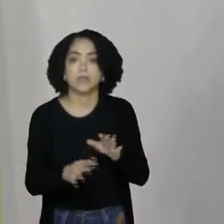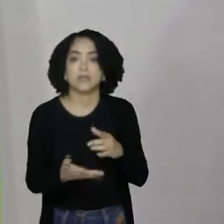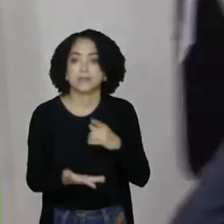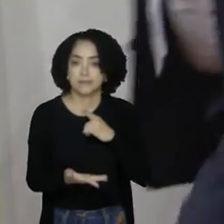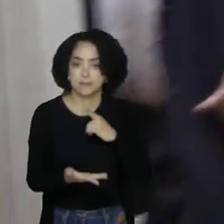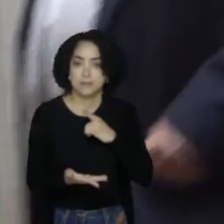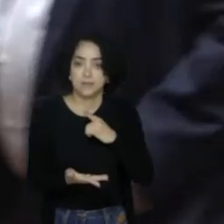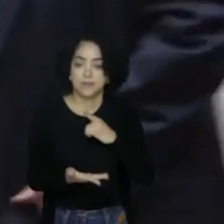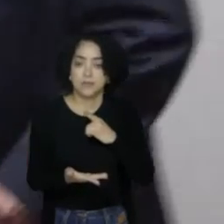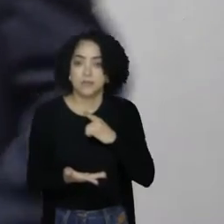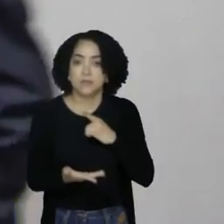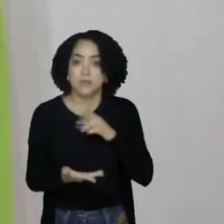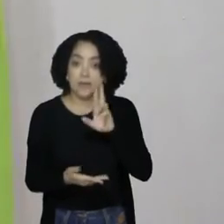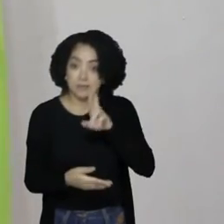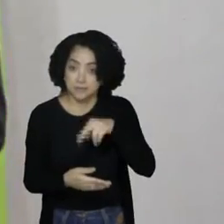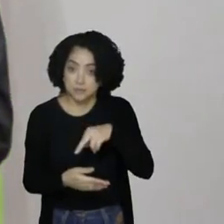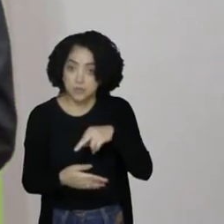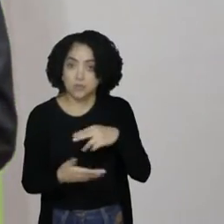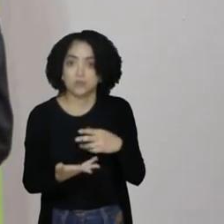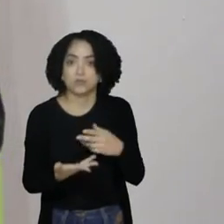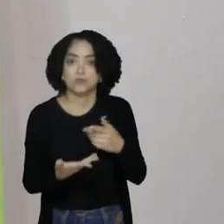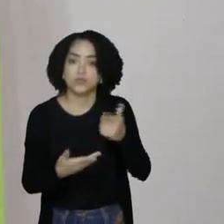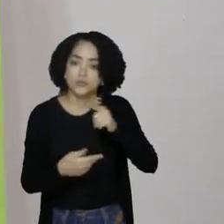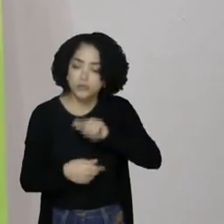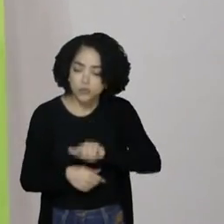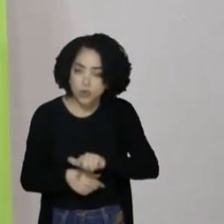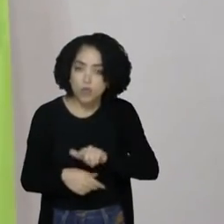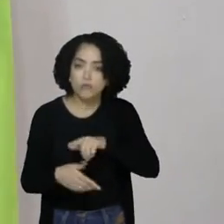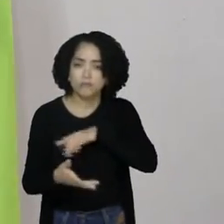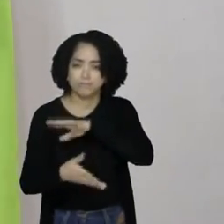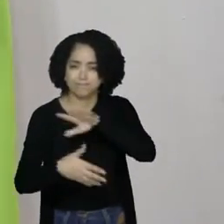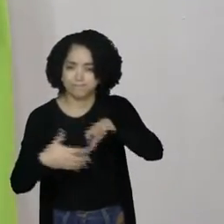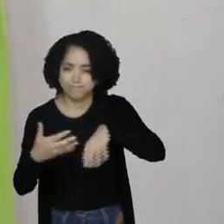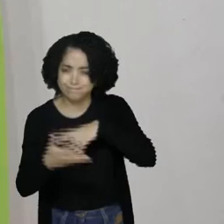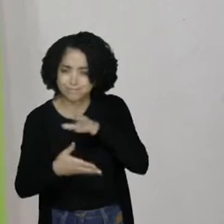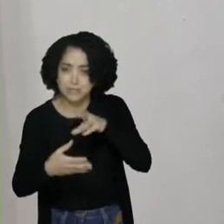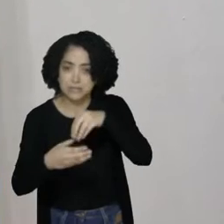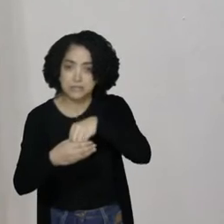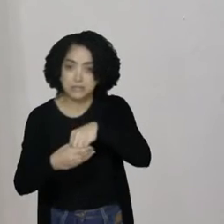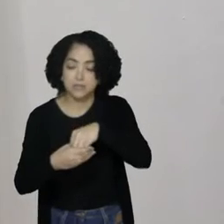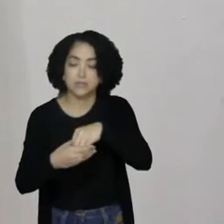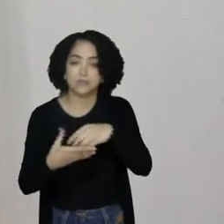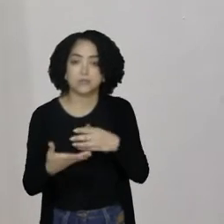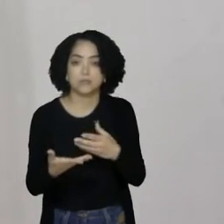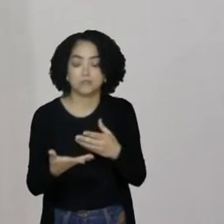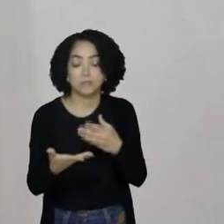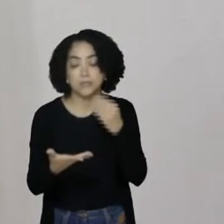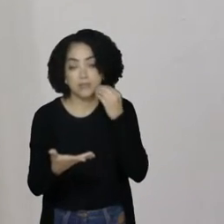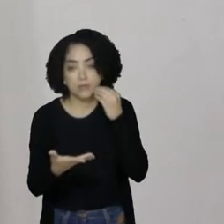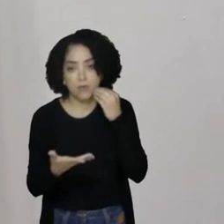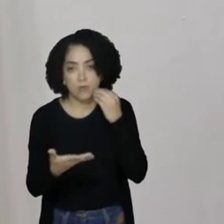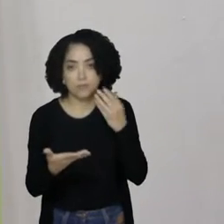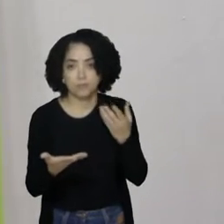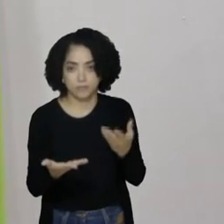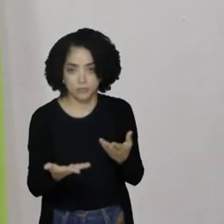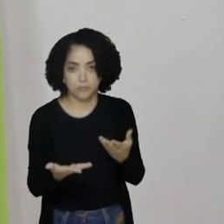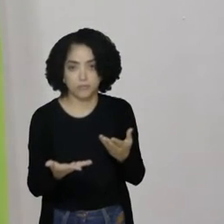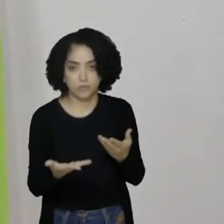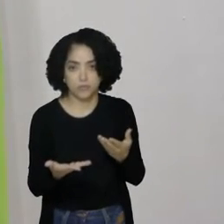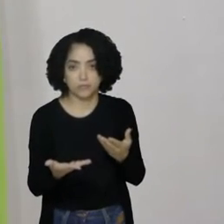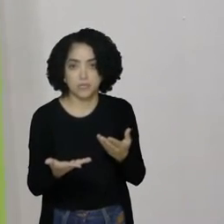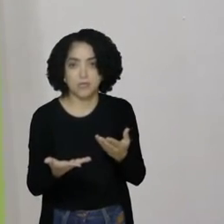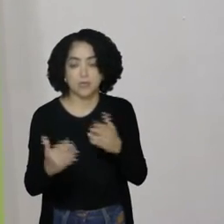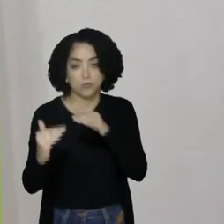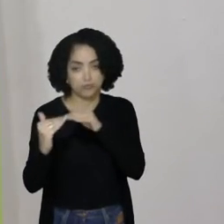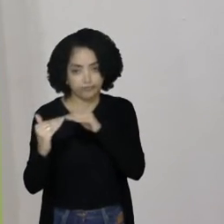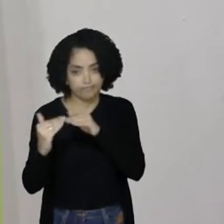fazendo mais uma balbúrdia dentro das universidades e, logicamente, com o consentimento da reitoria,